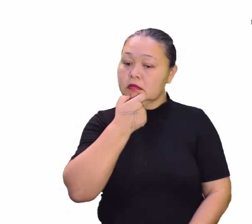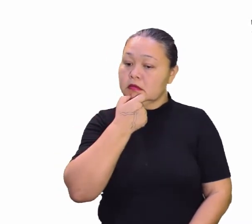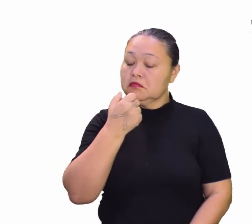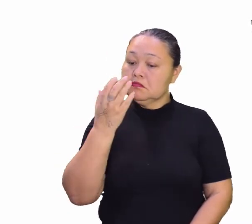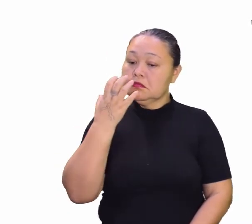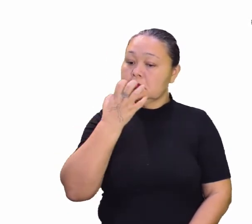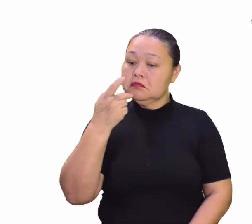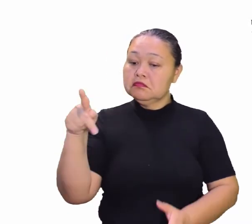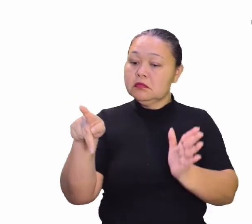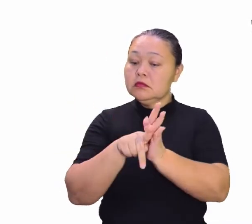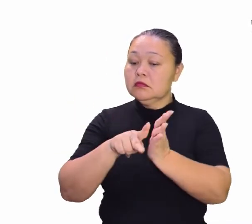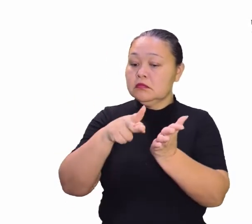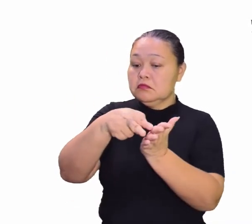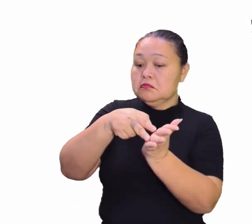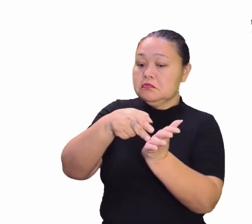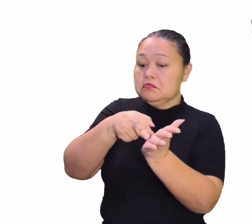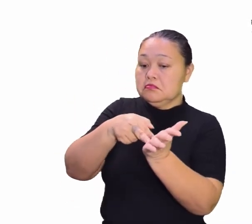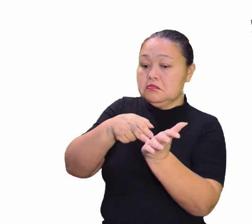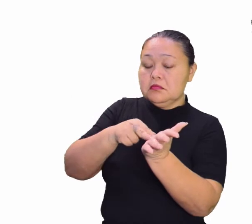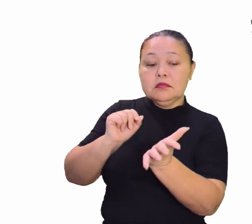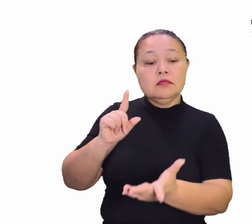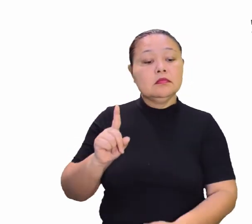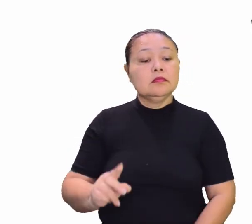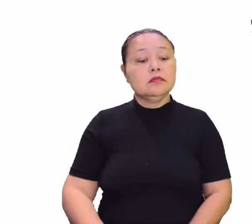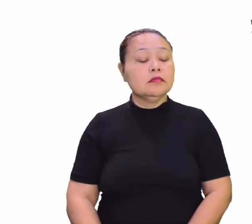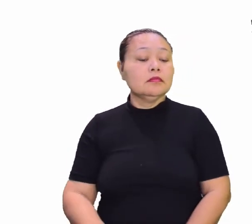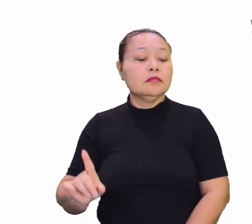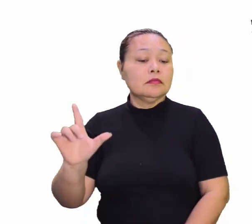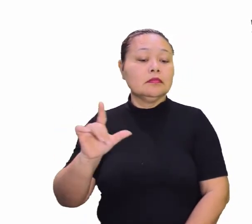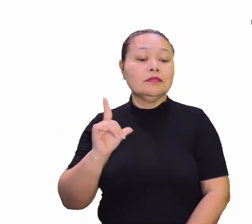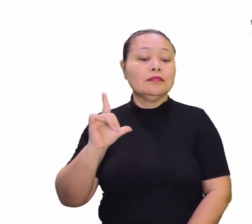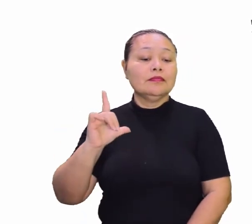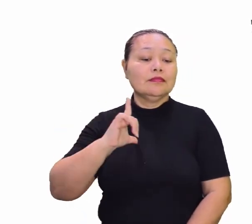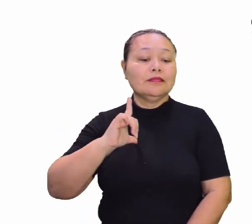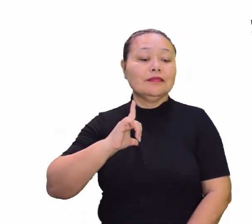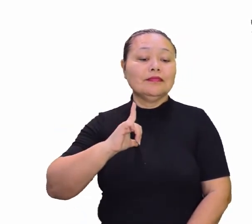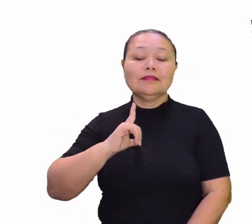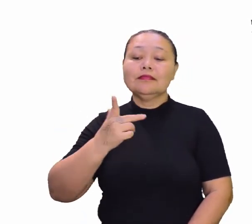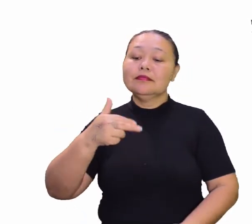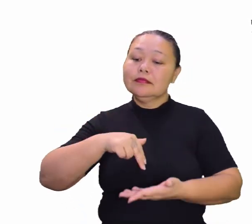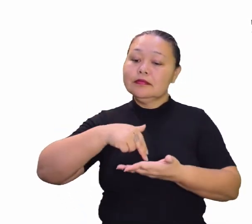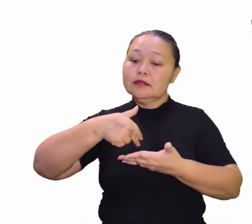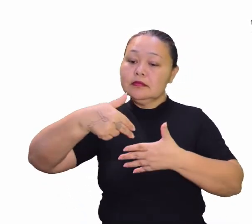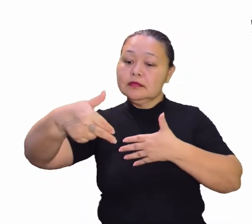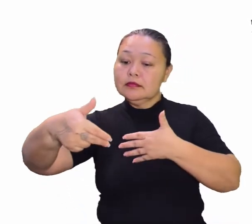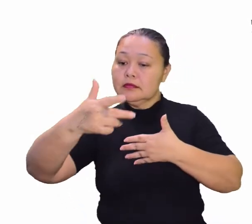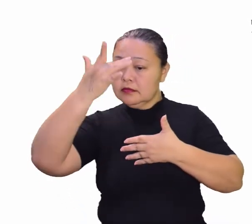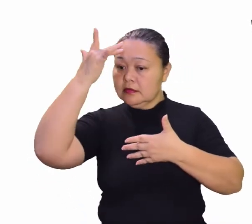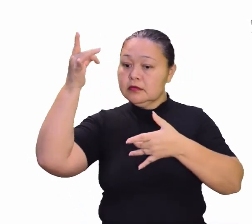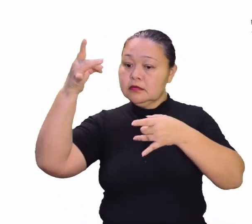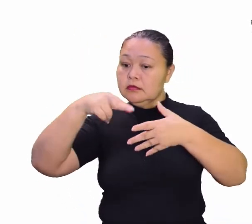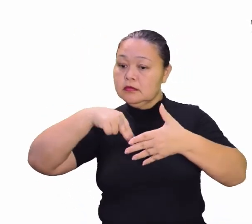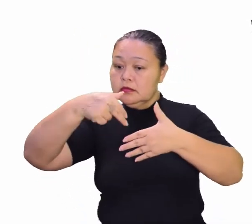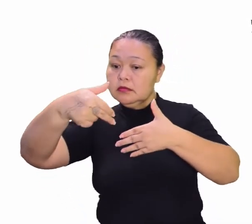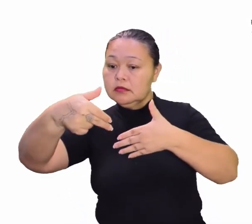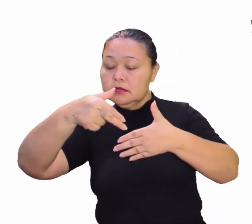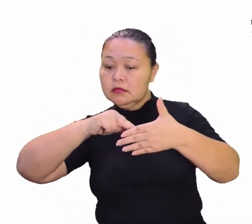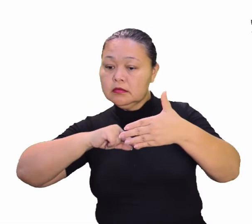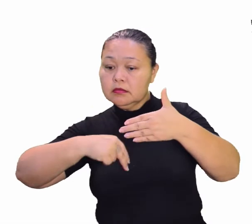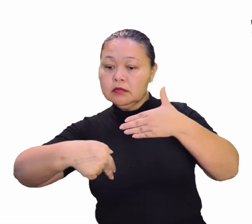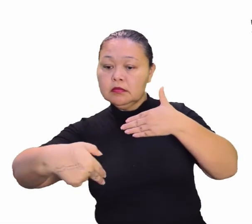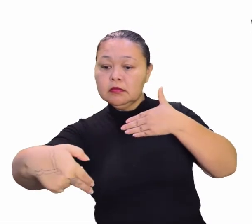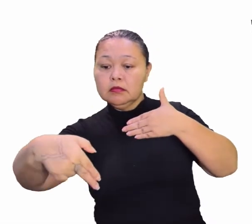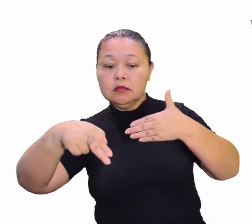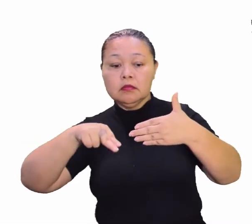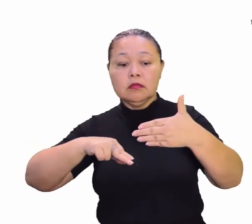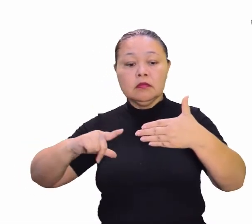mesmo. Então, temos também problema de fluxo de refugiados e temos